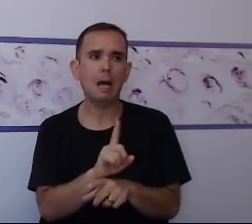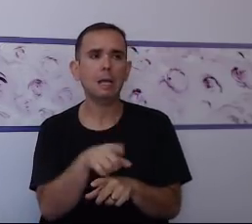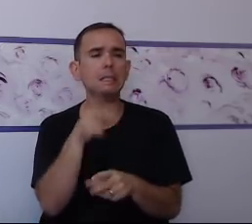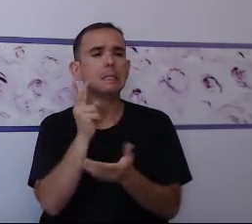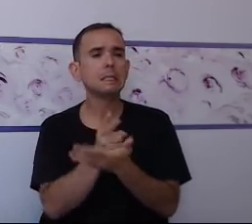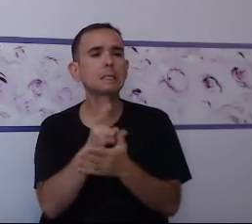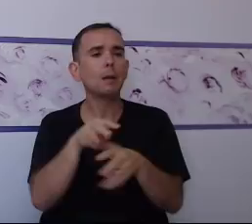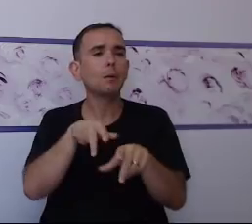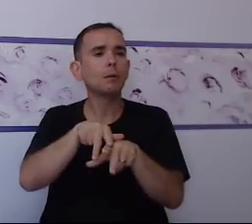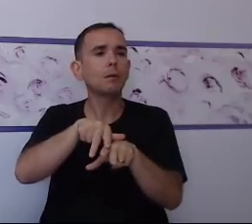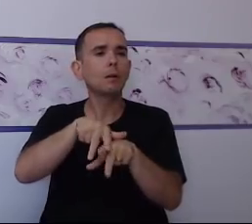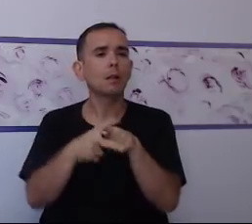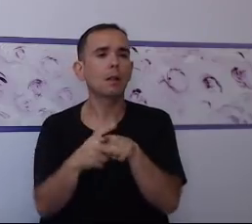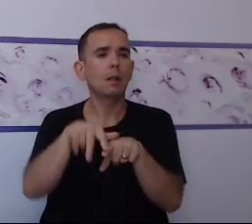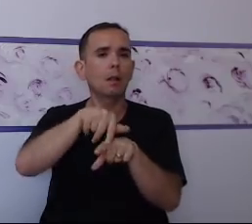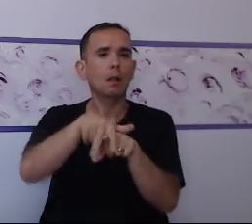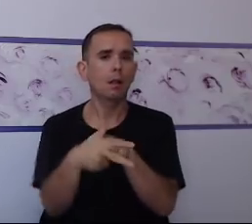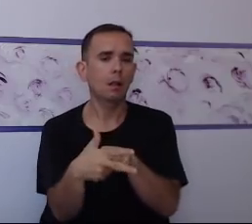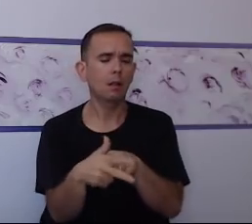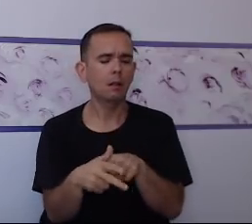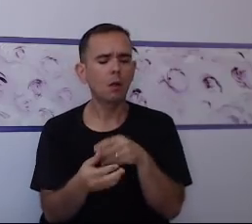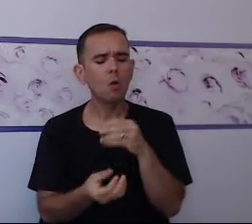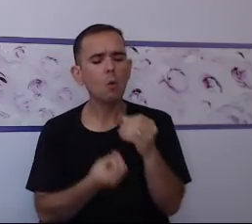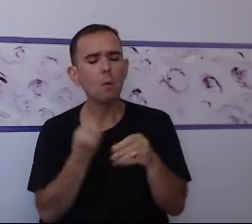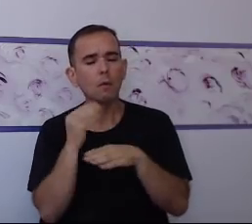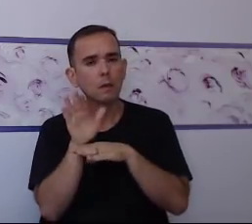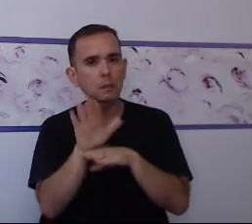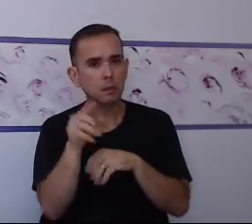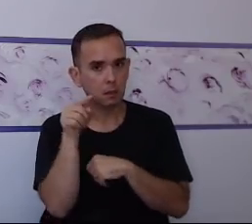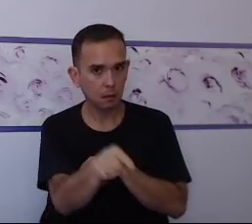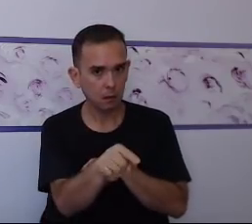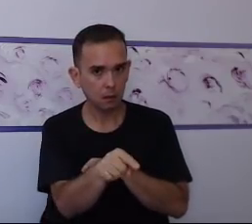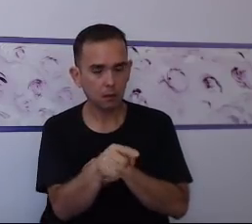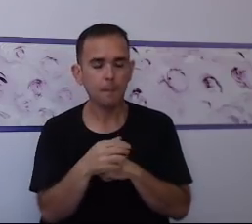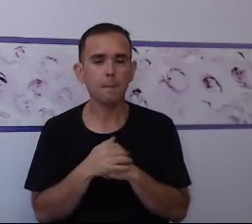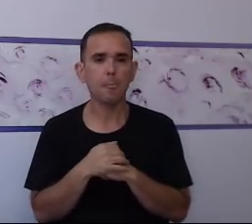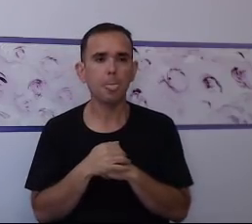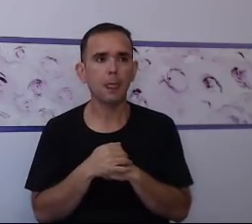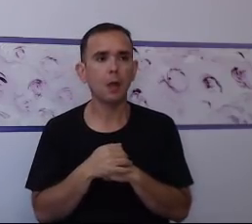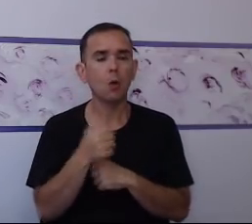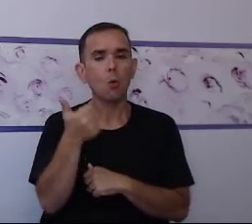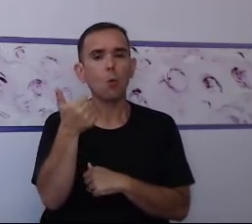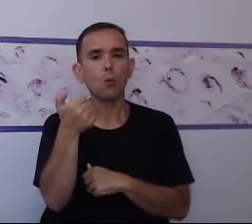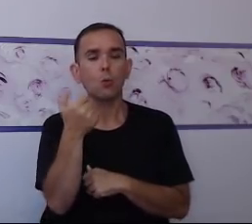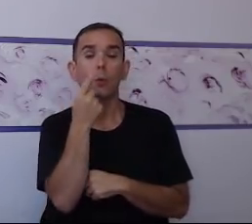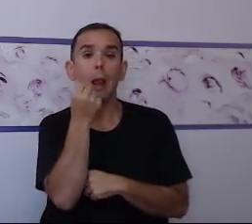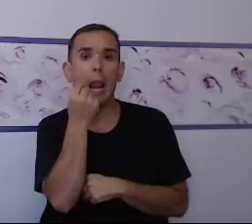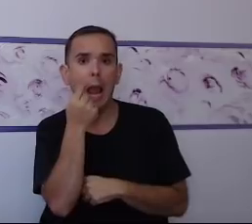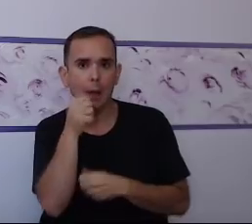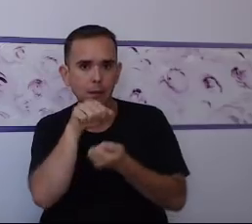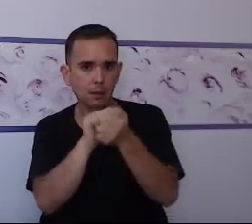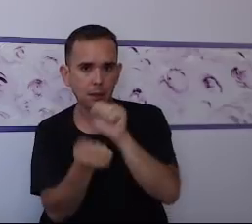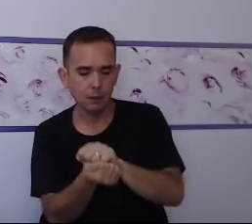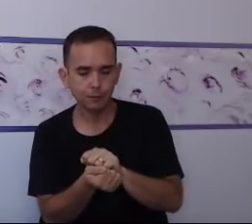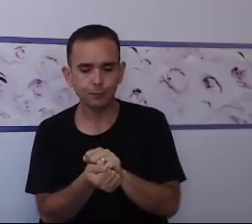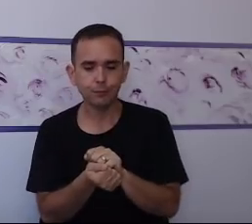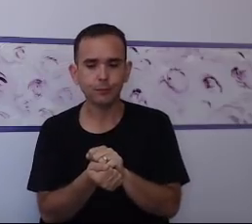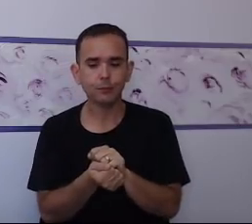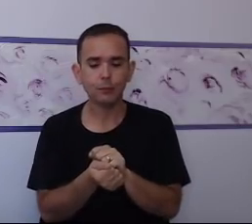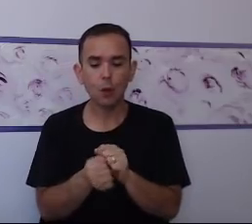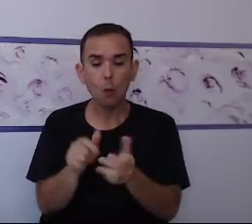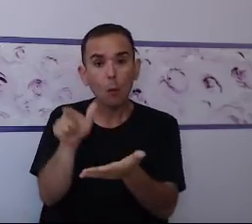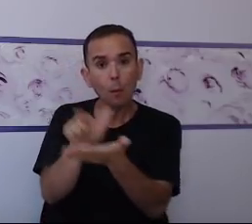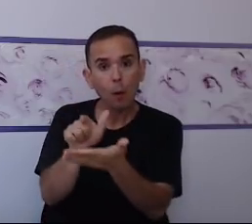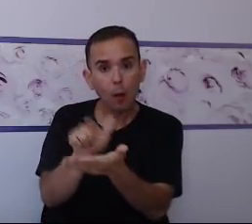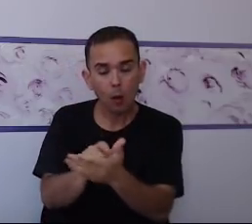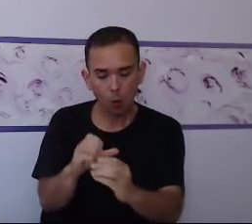tempo todo nessa cadeira. Tá, como é que eu vou oferecer para ele um lápis adaptado, uma prancha de